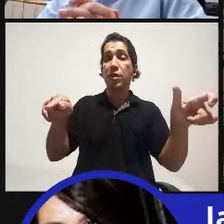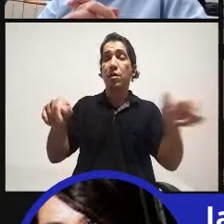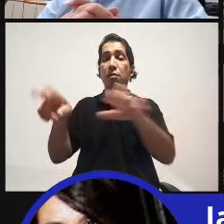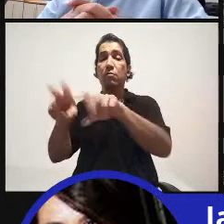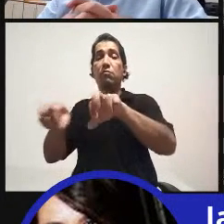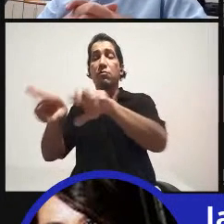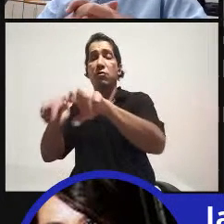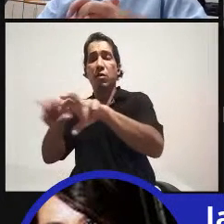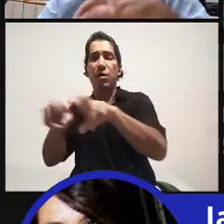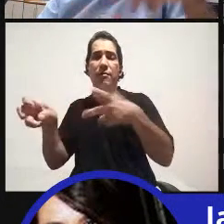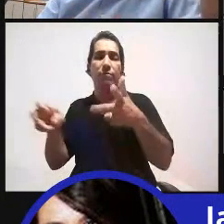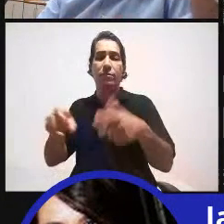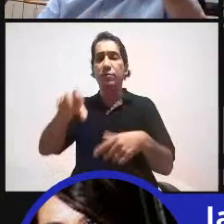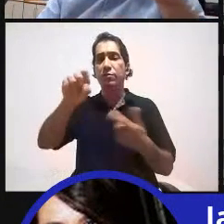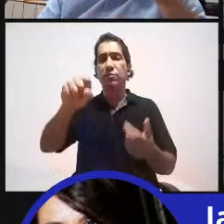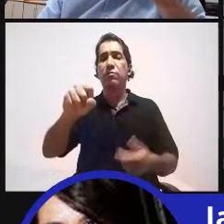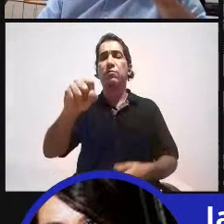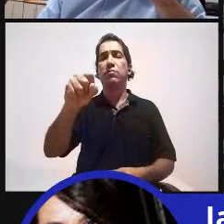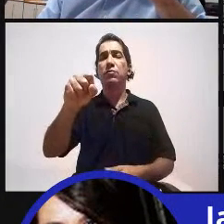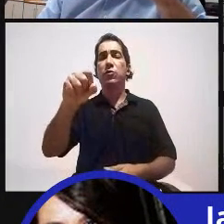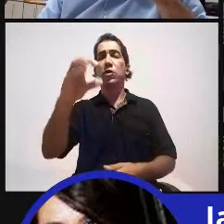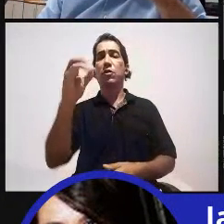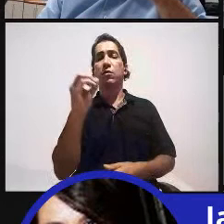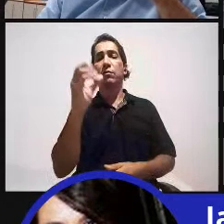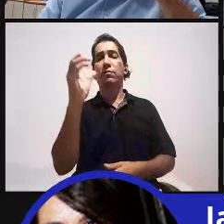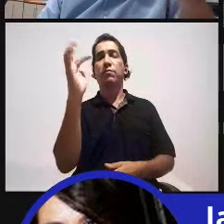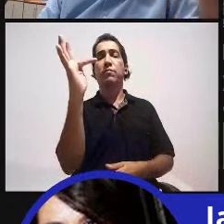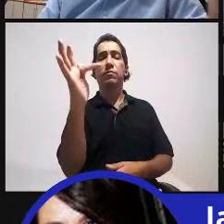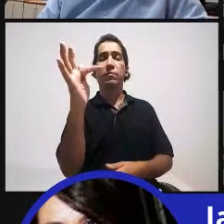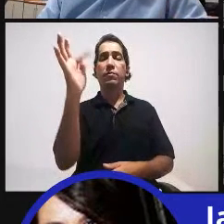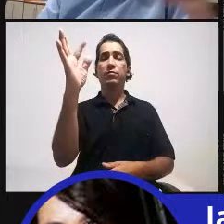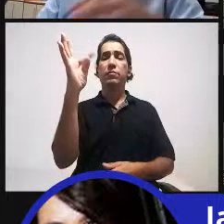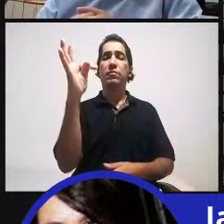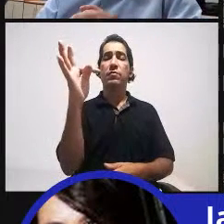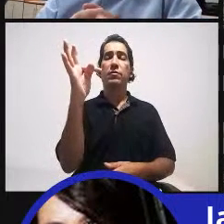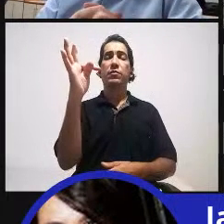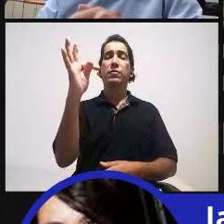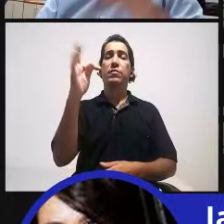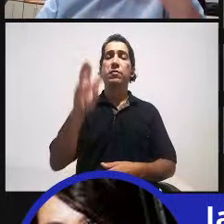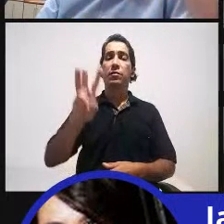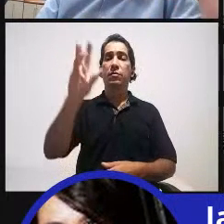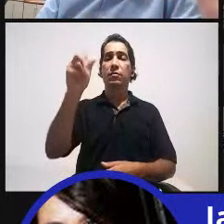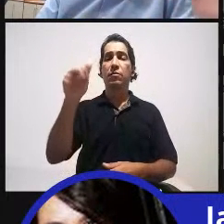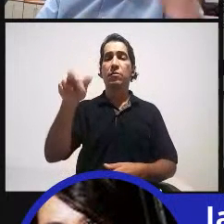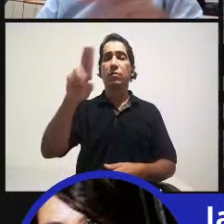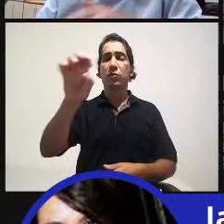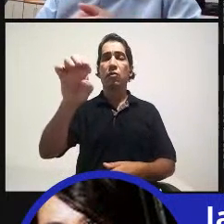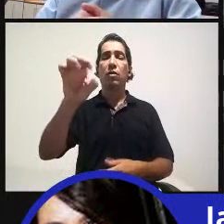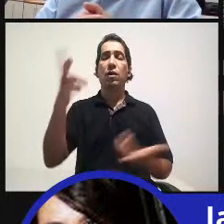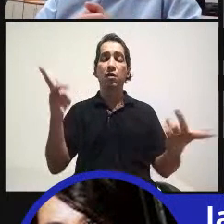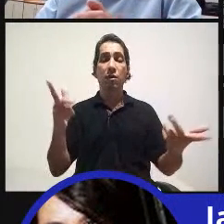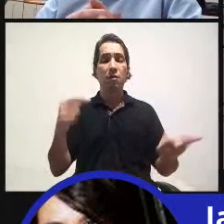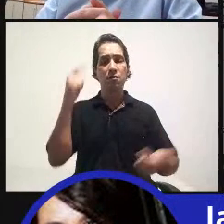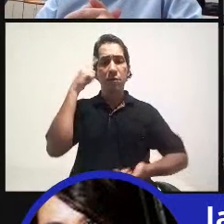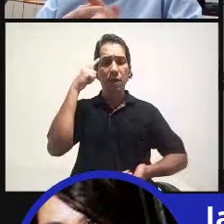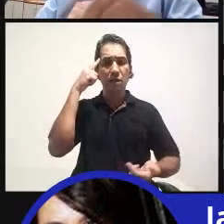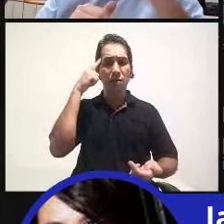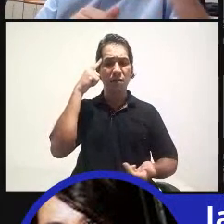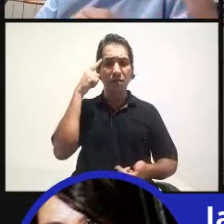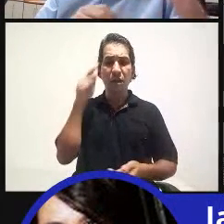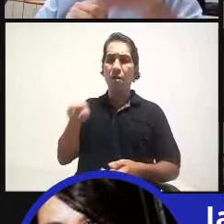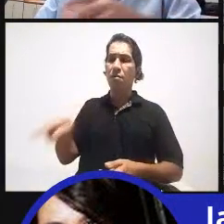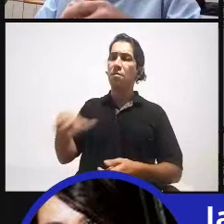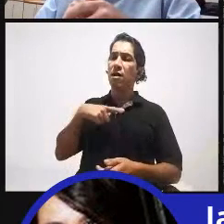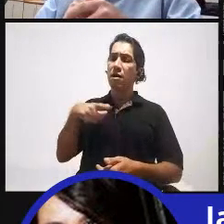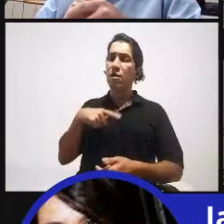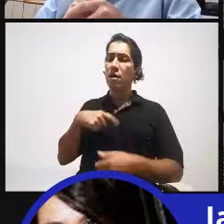de decisão. Será que eu devo continuar? Será que eu devo plantar naquela área? Né?